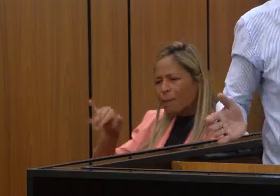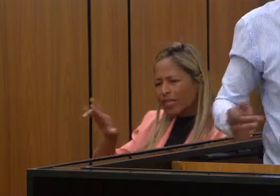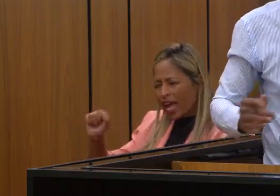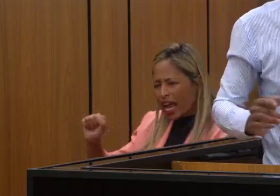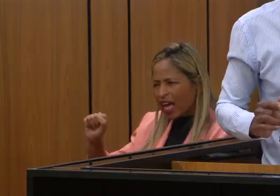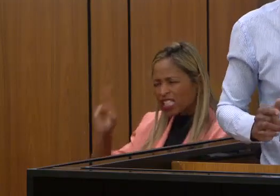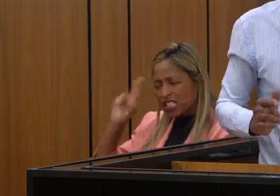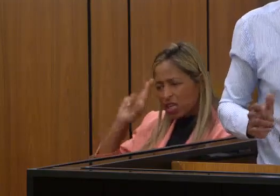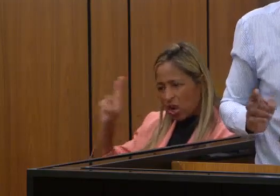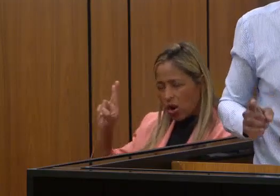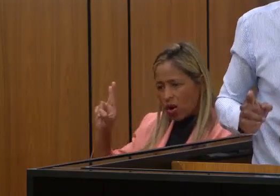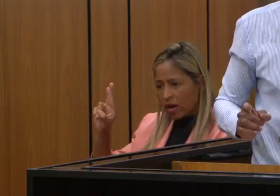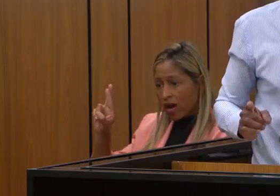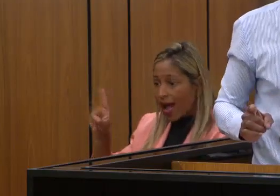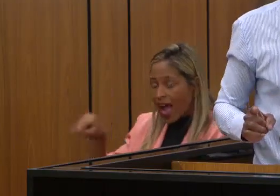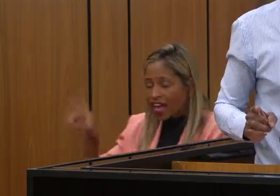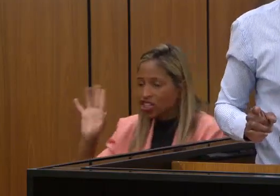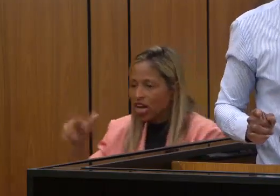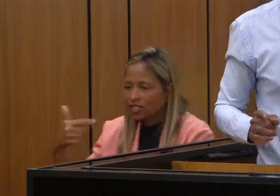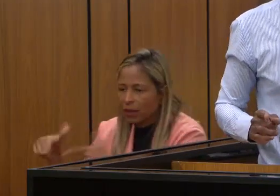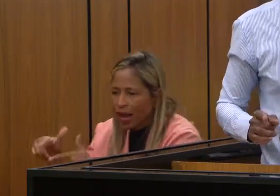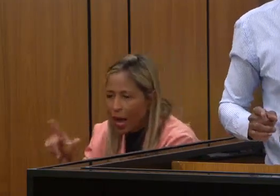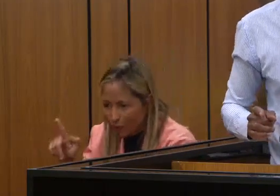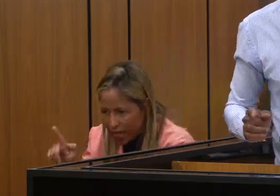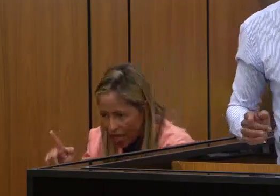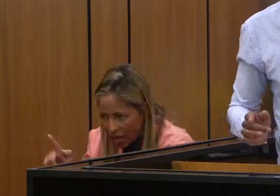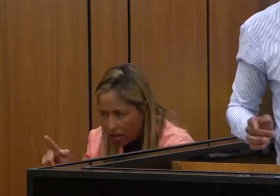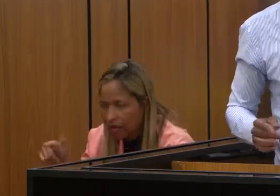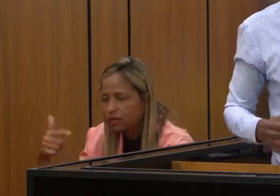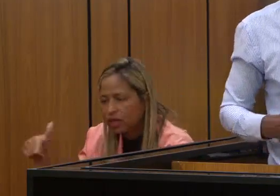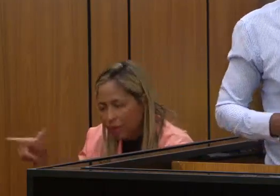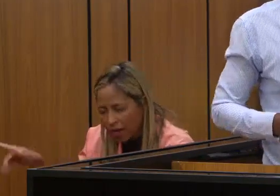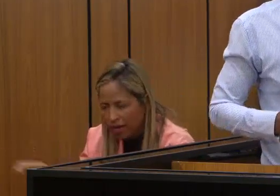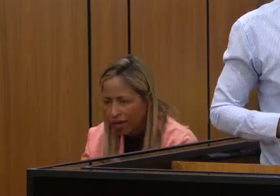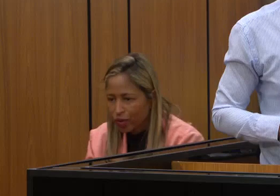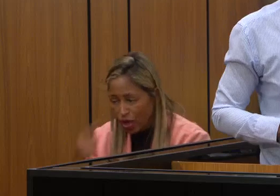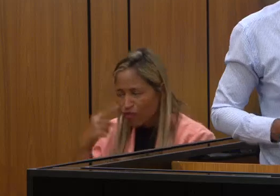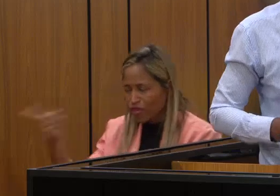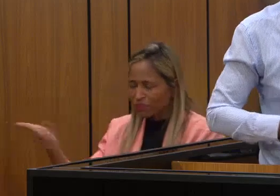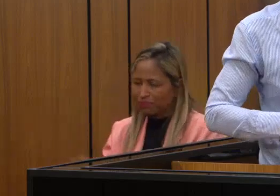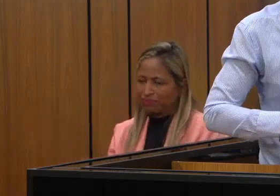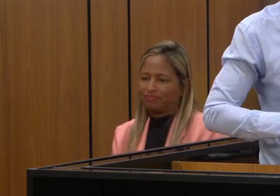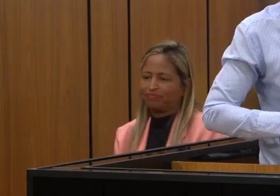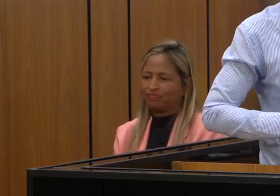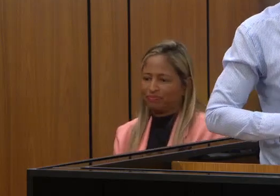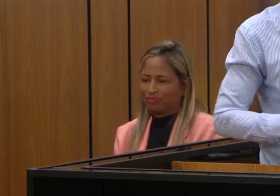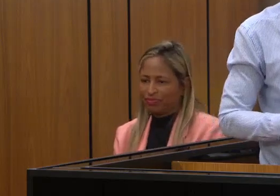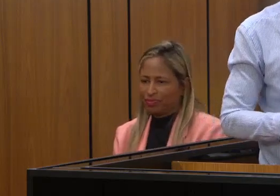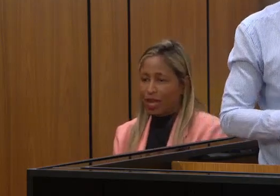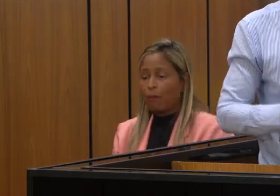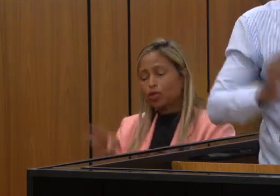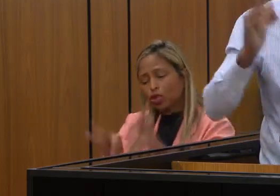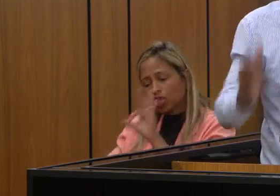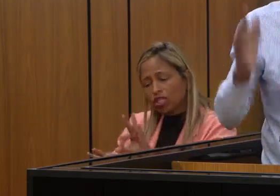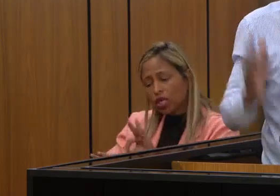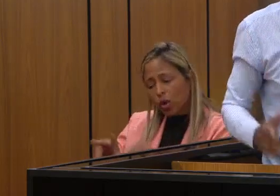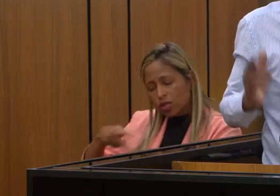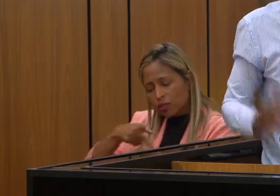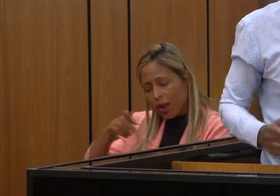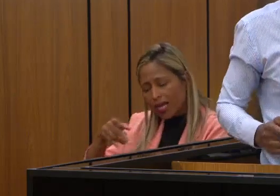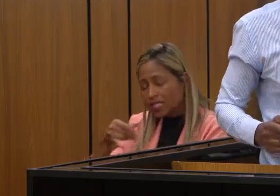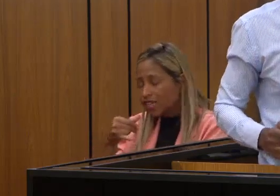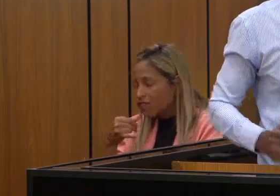de senhora nem sei ela tá trabalhando já então vai lesar mais pessoas e a gente sabe como é que a justiça no nosso país